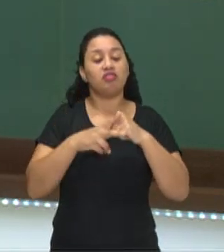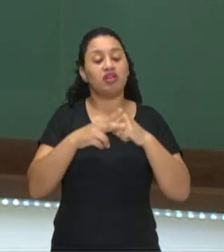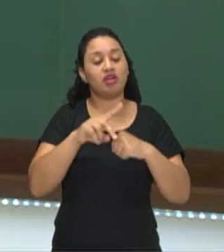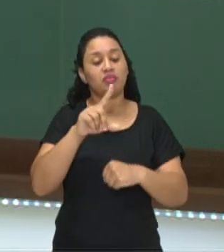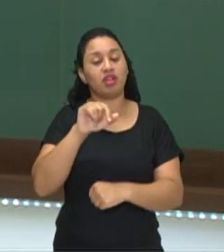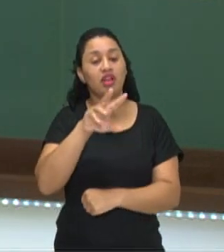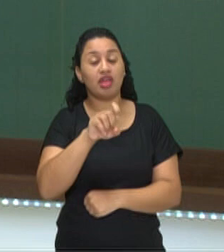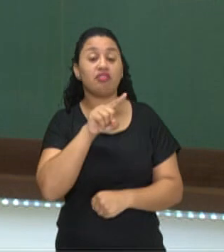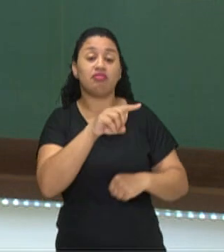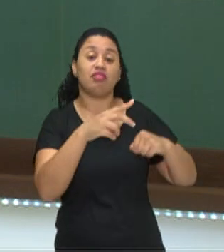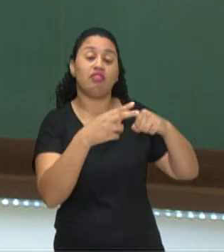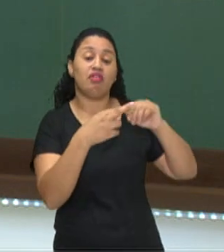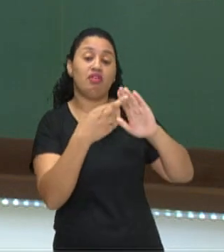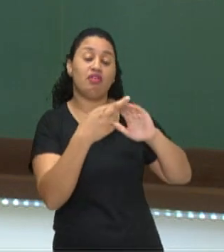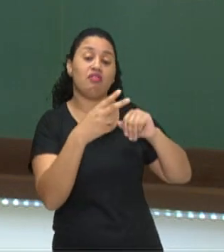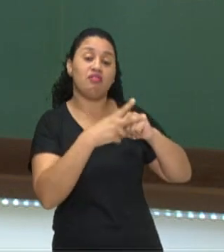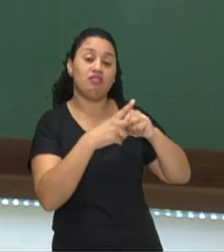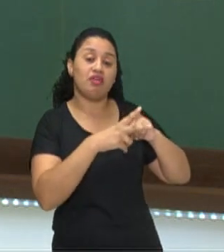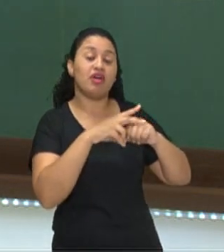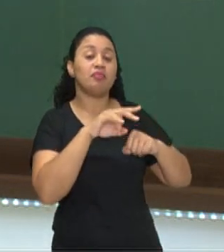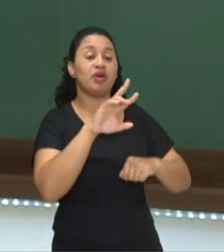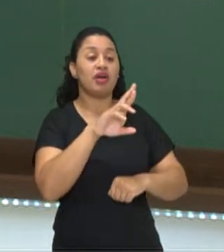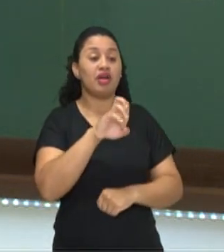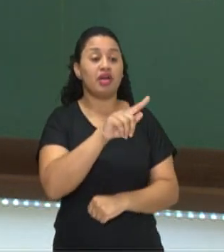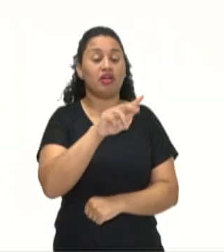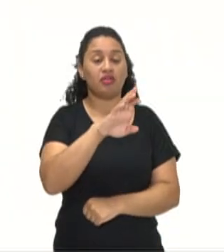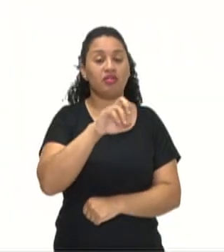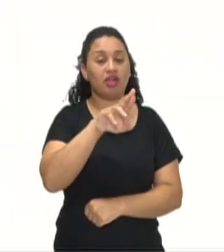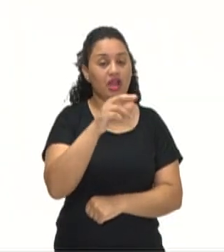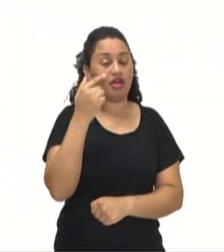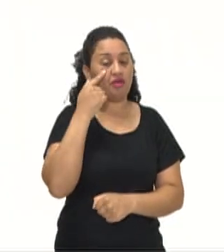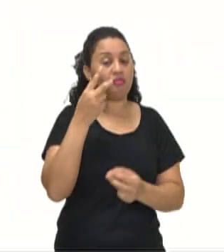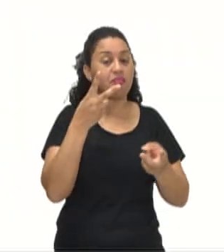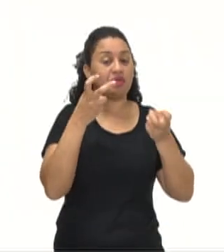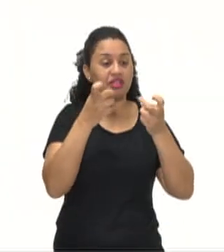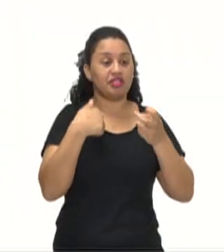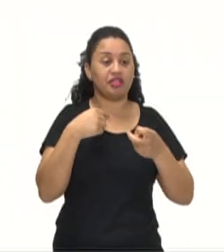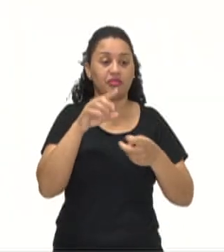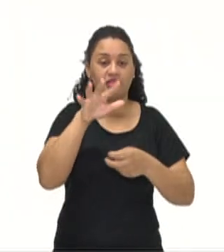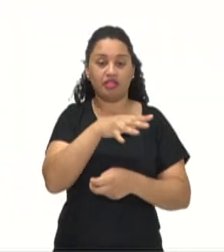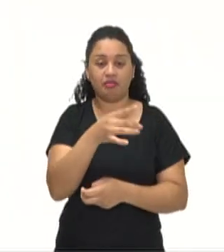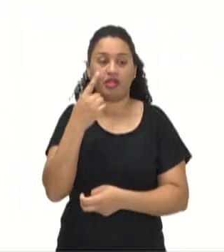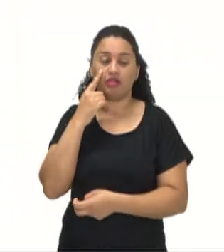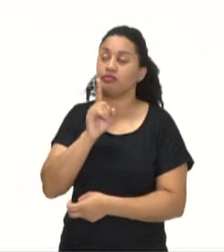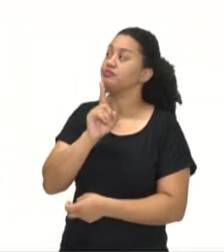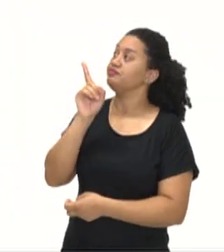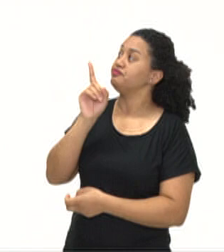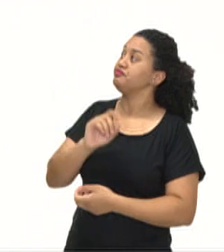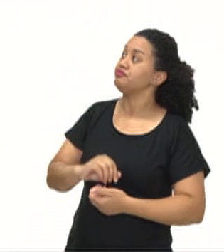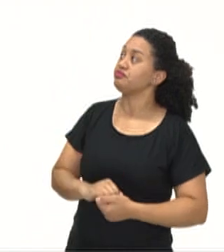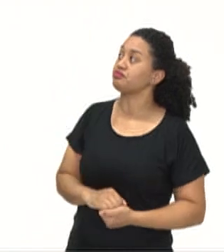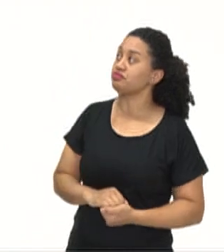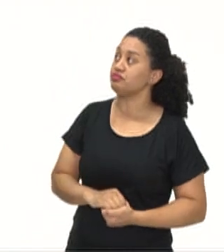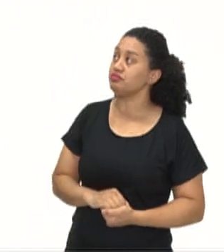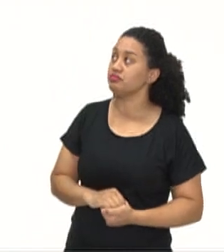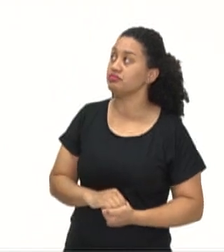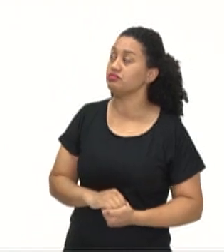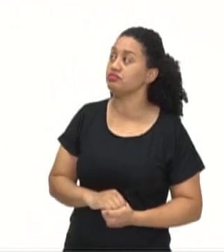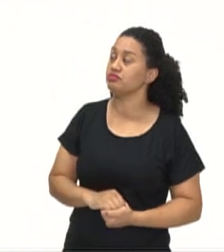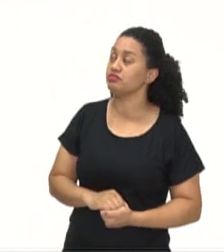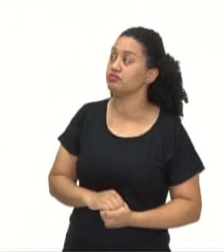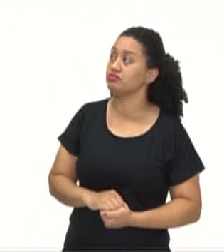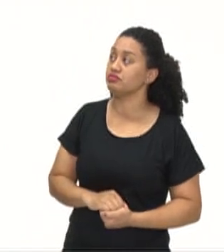verbo regular, como esses aqui, olha. Live, lived, need, needed, play, played,